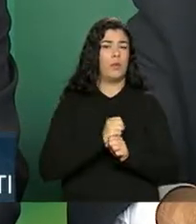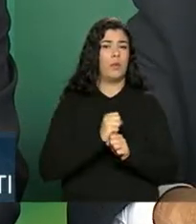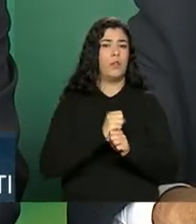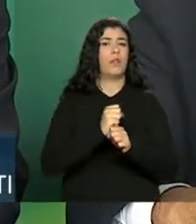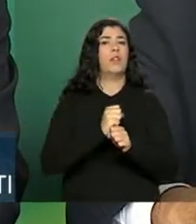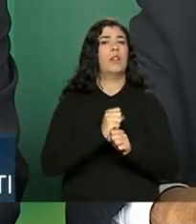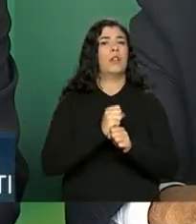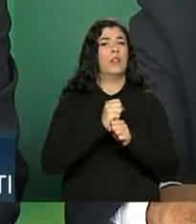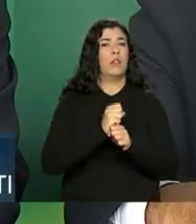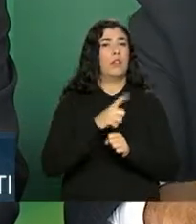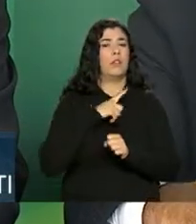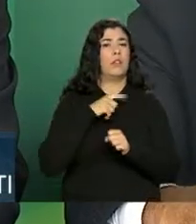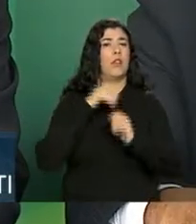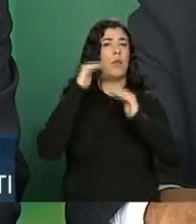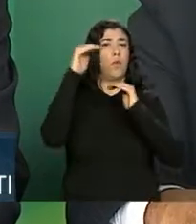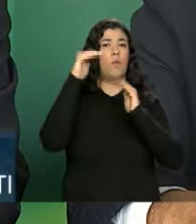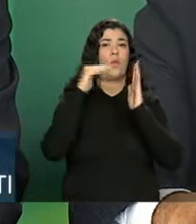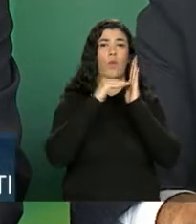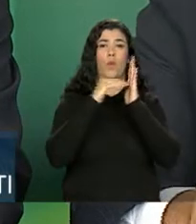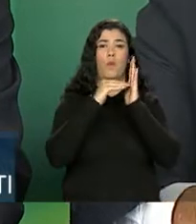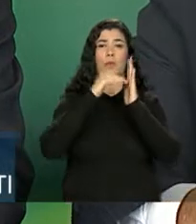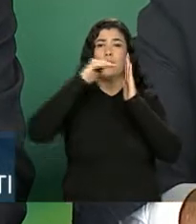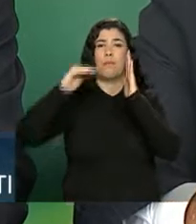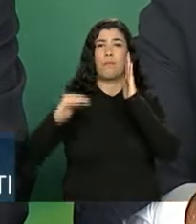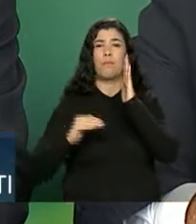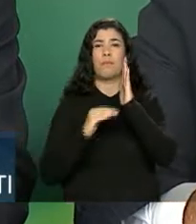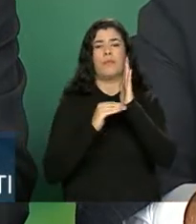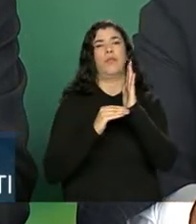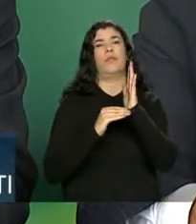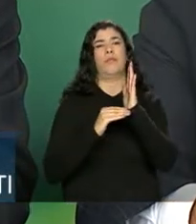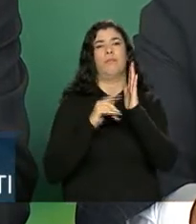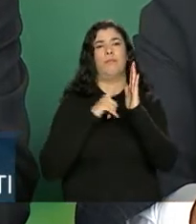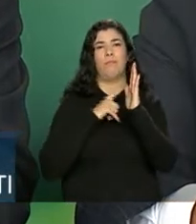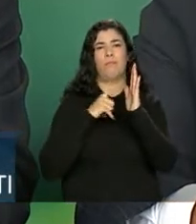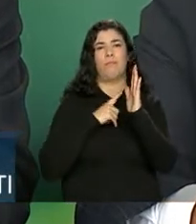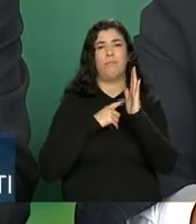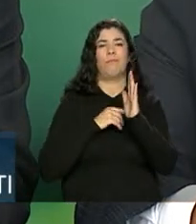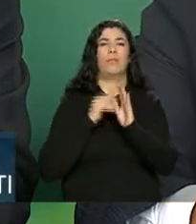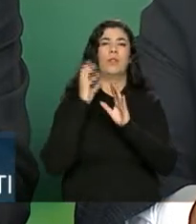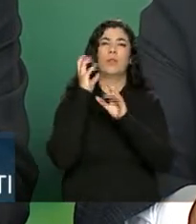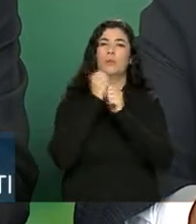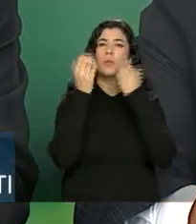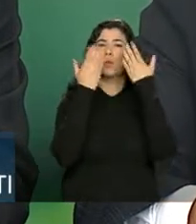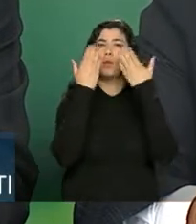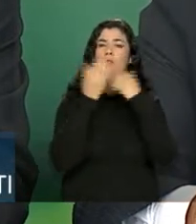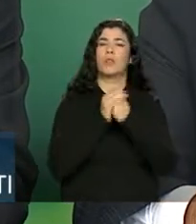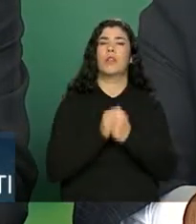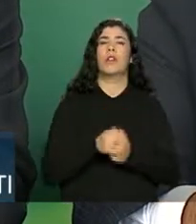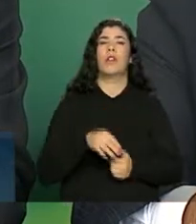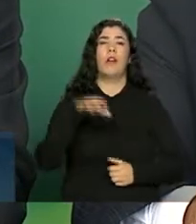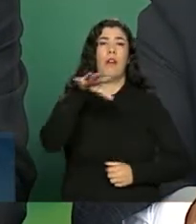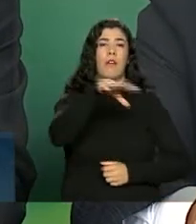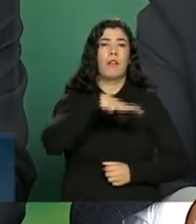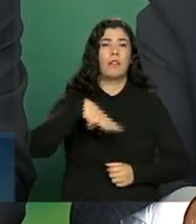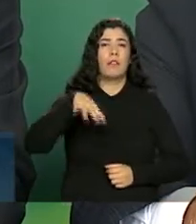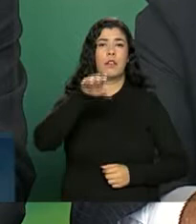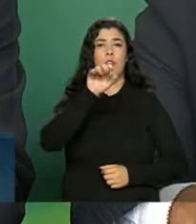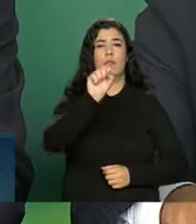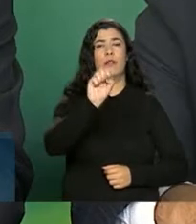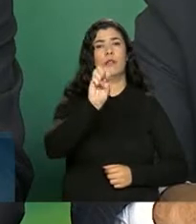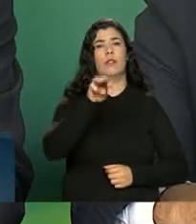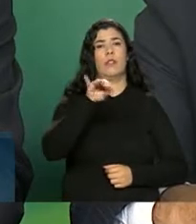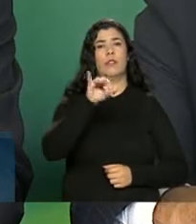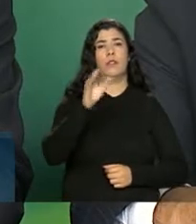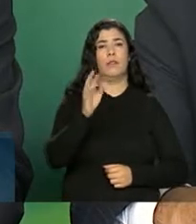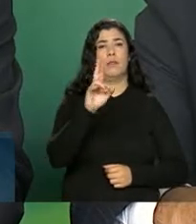chuvas abaixo da Média nós estamos no meio na estação chuvosa da região semi-árida que chove normalmente e fevereiro